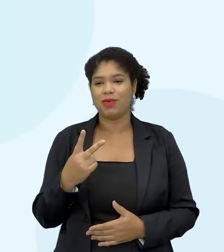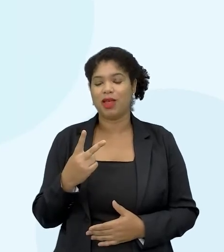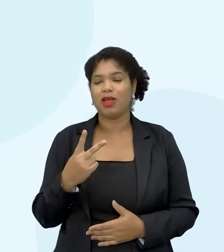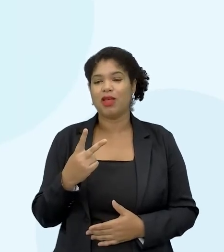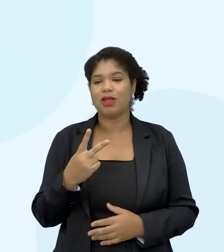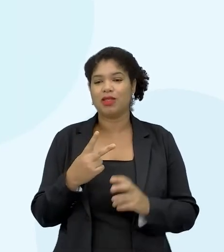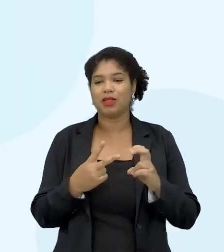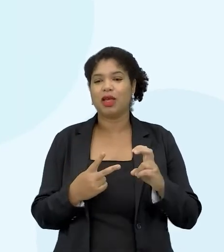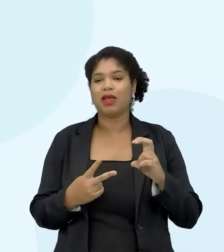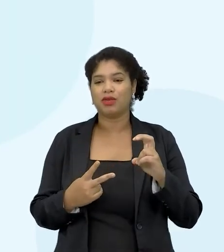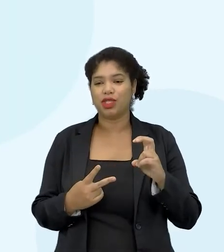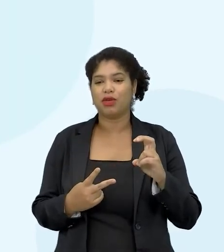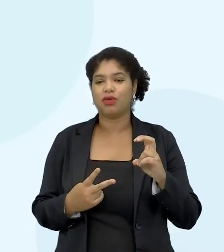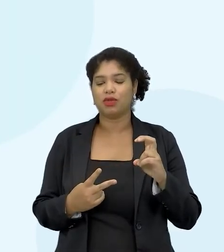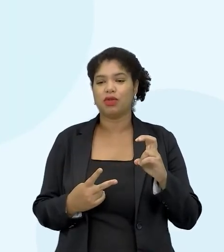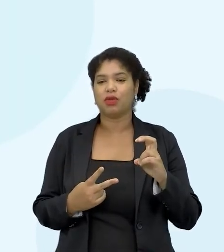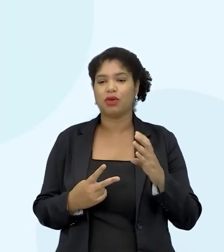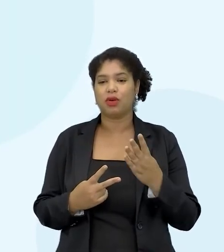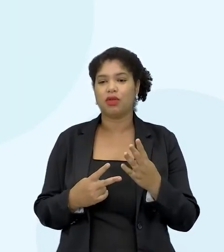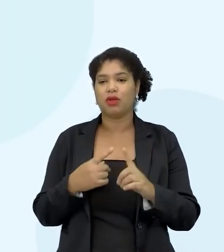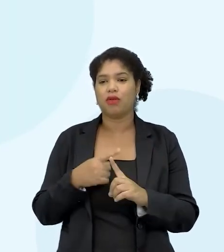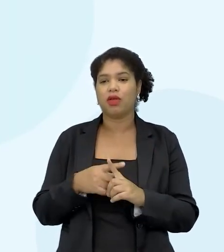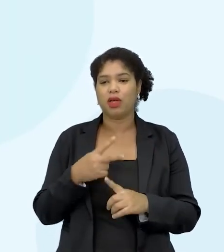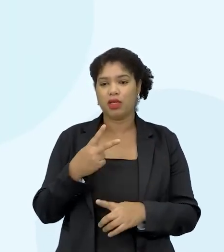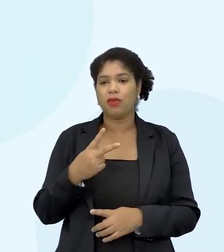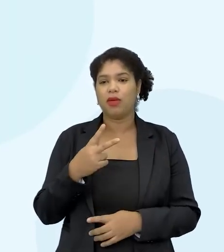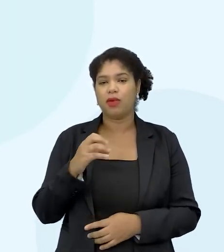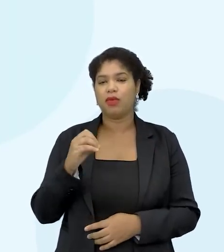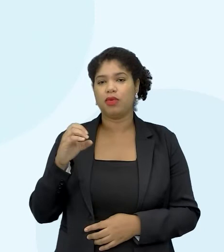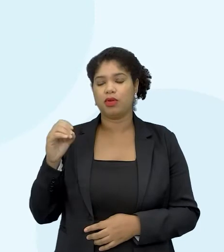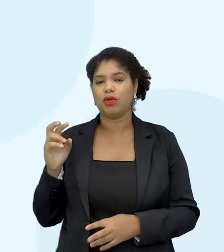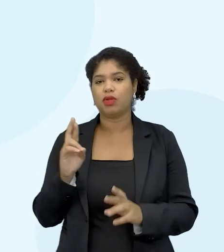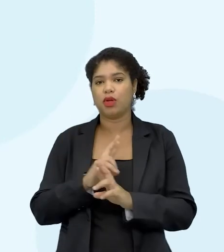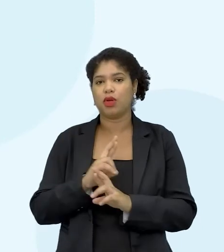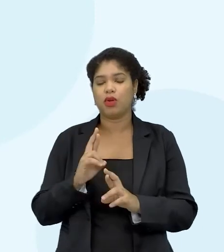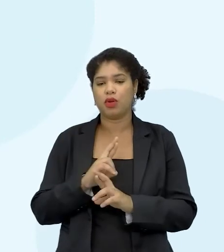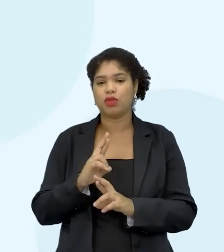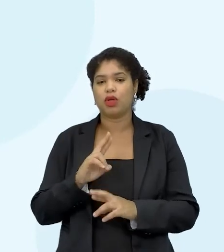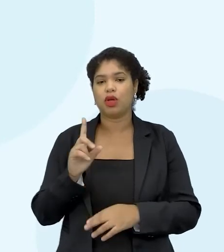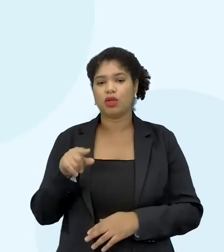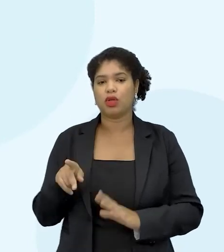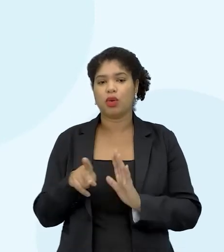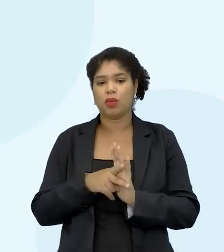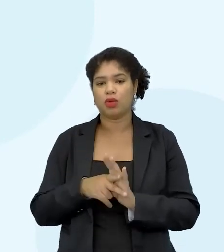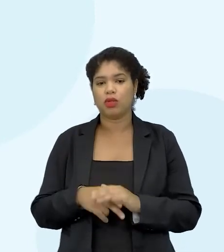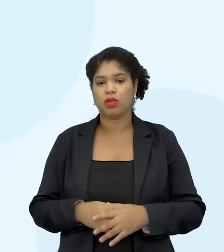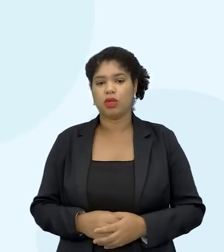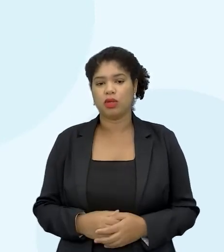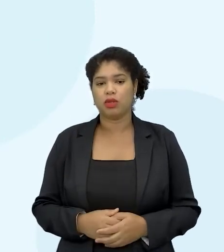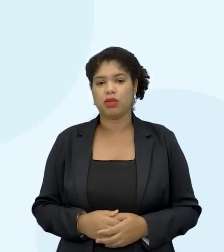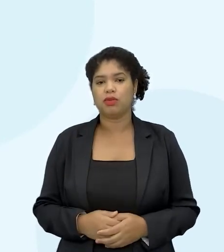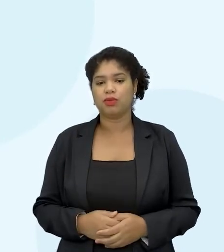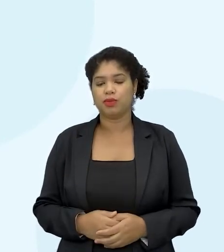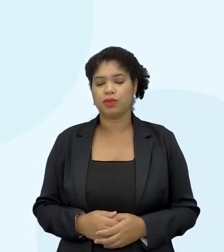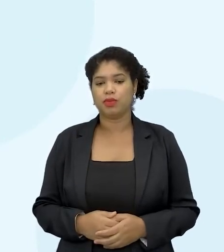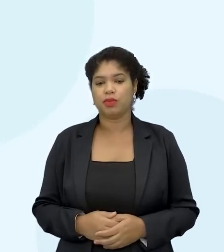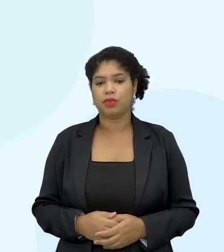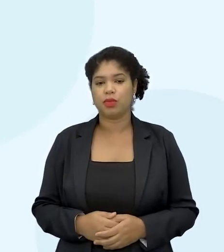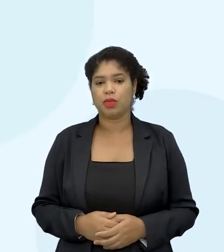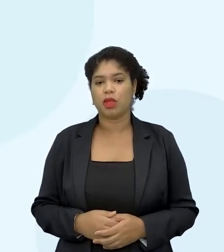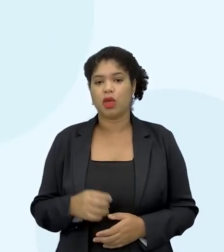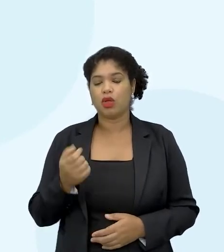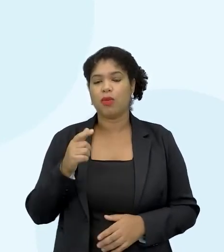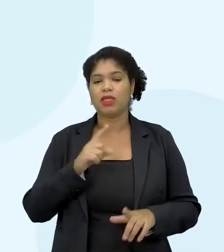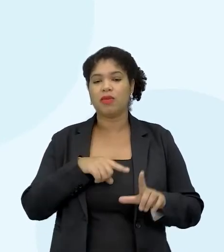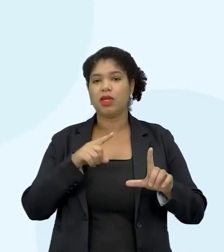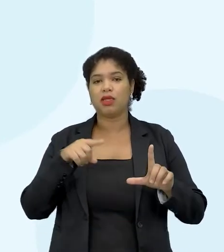54 vezes 200. Então, a gente percebe que tem uma relação. Se tem uma relação, a gente consegue fazer gráfico, olha lá. Este gráfico